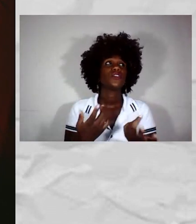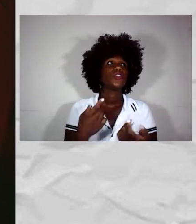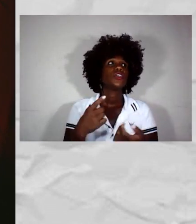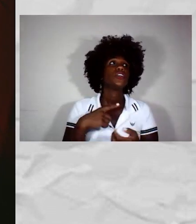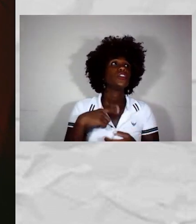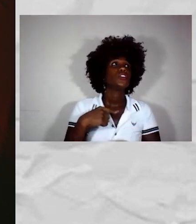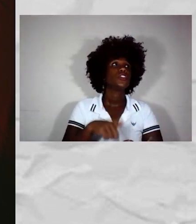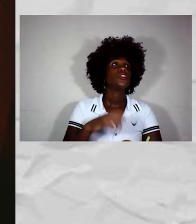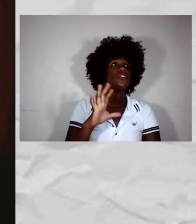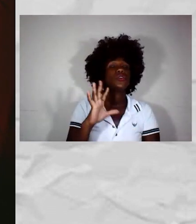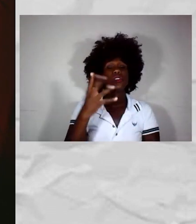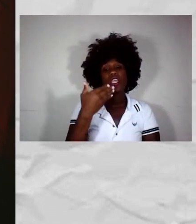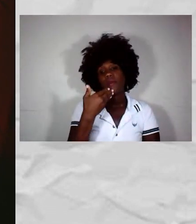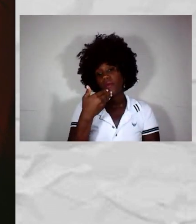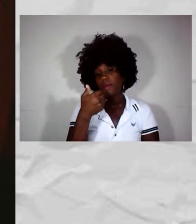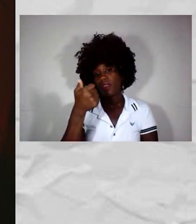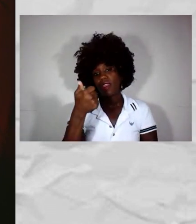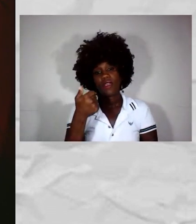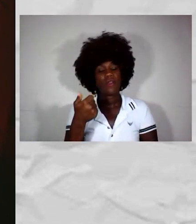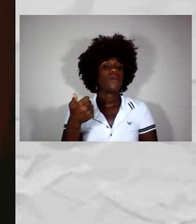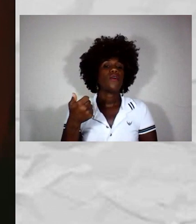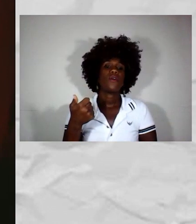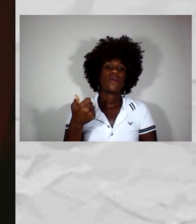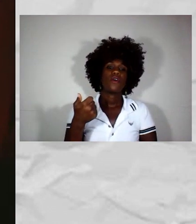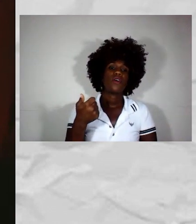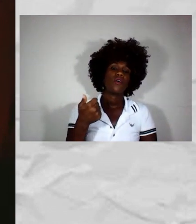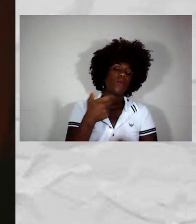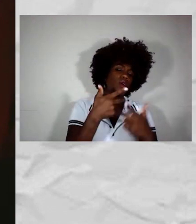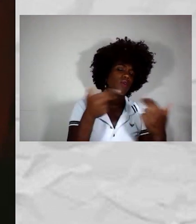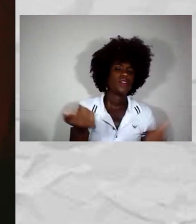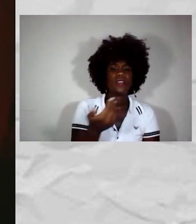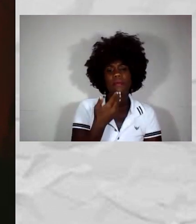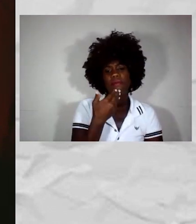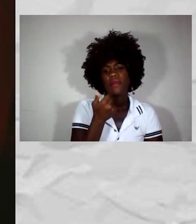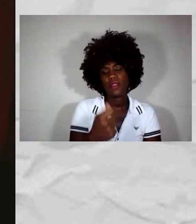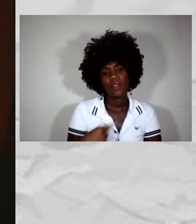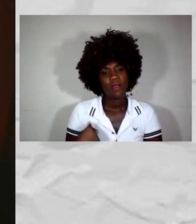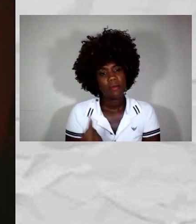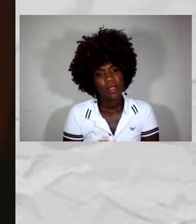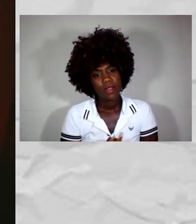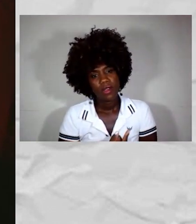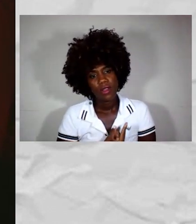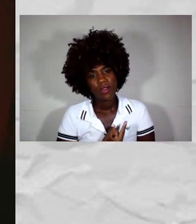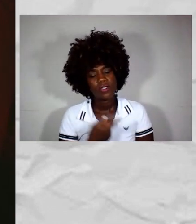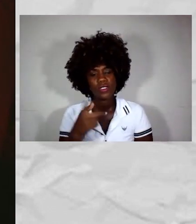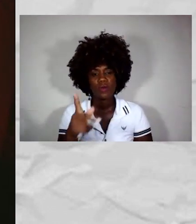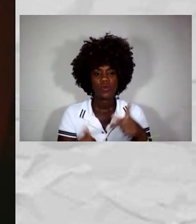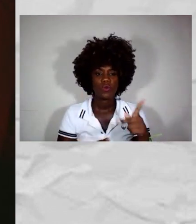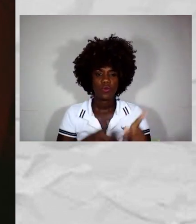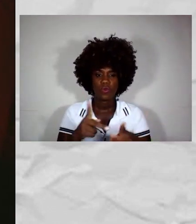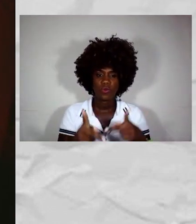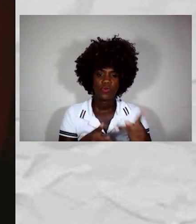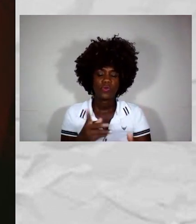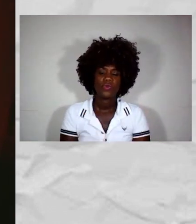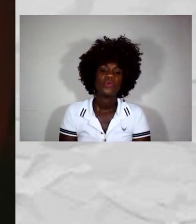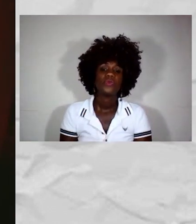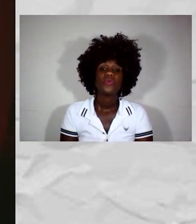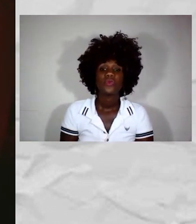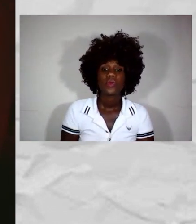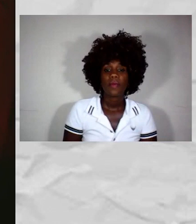melhor, de uma situação melhor para a gente e para o nosso povo. E através